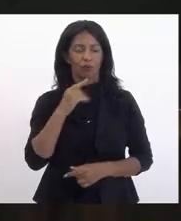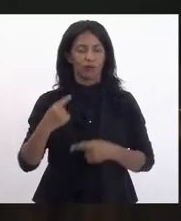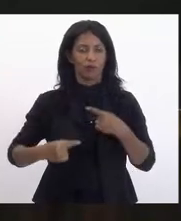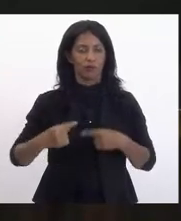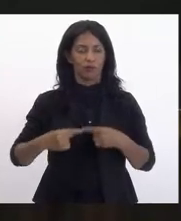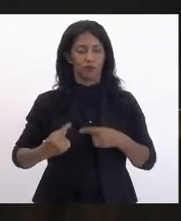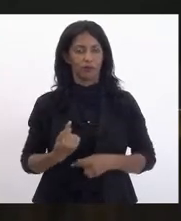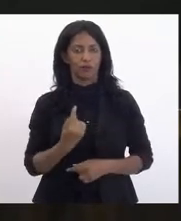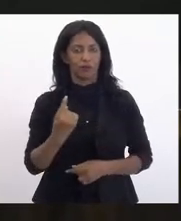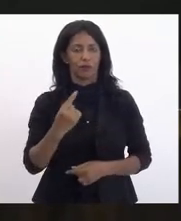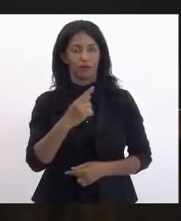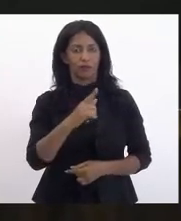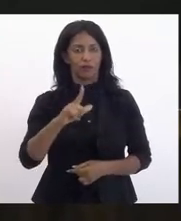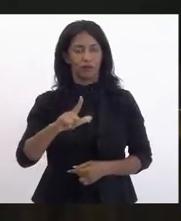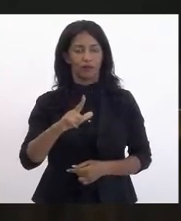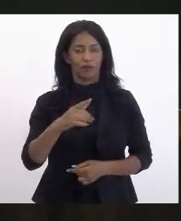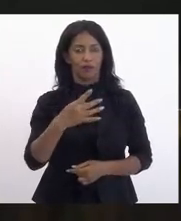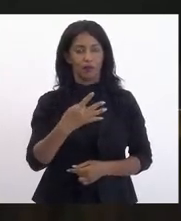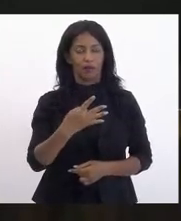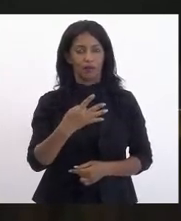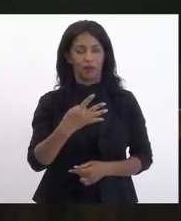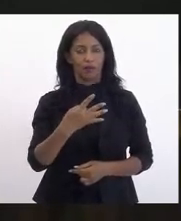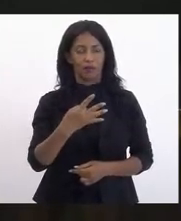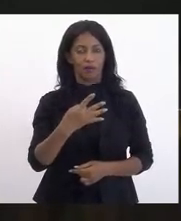discussão única, projeto de lei número